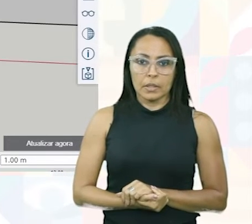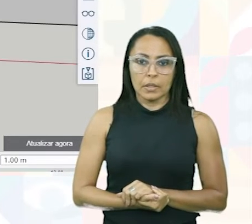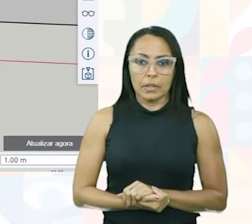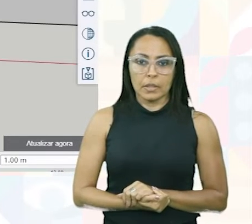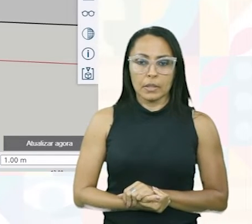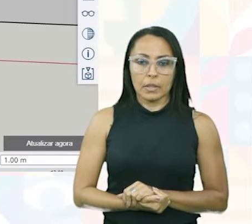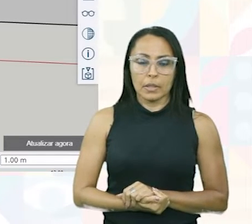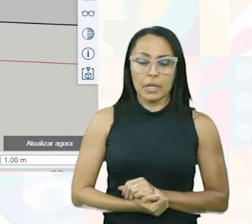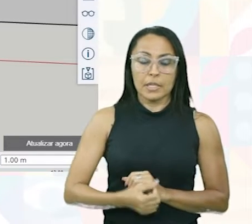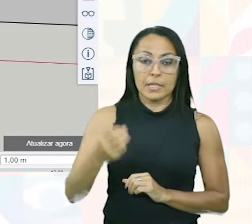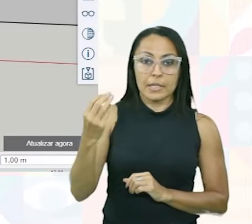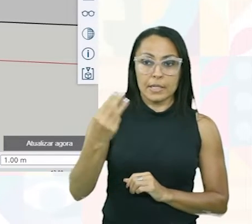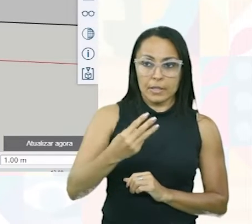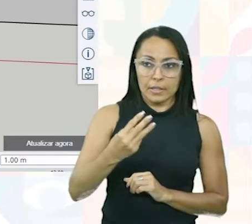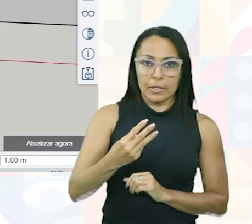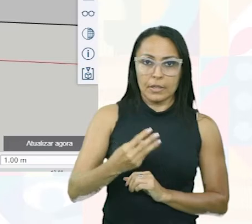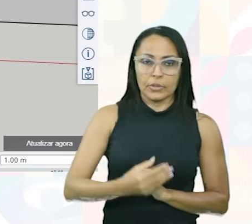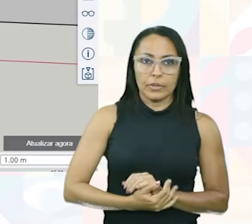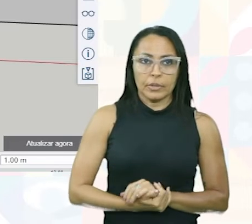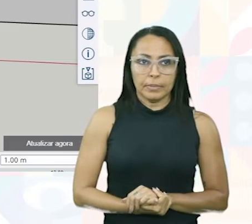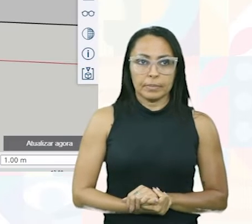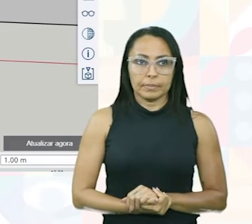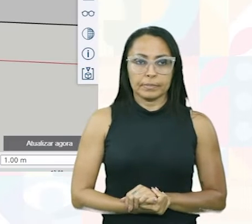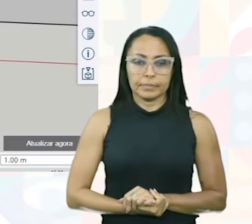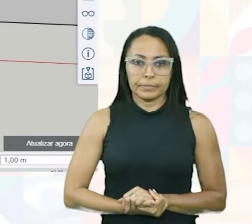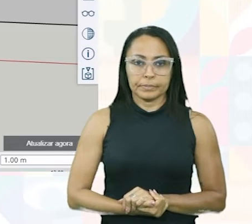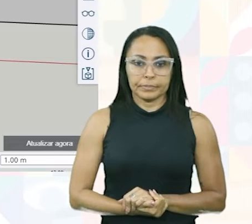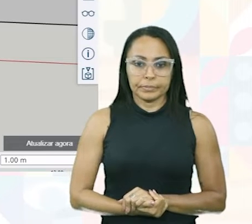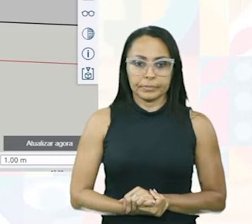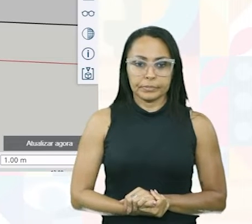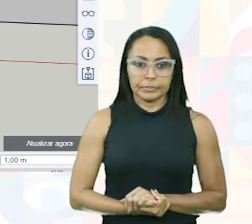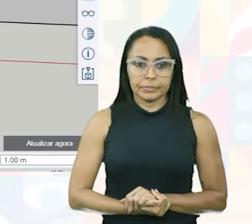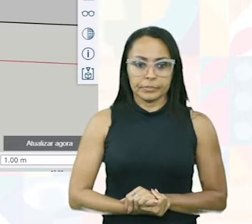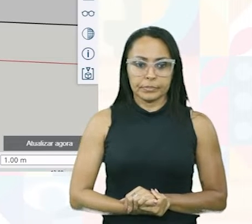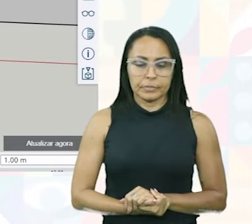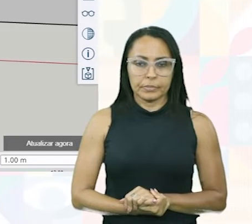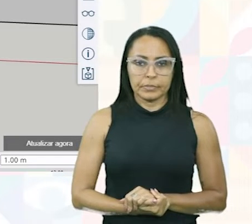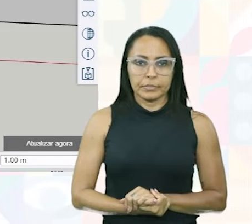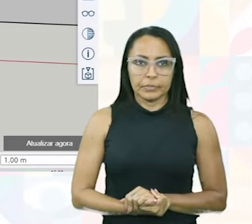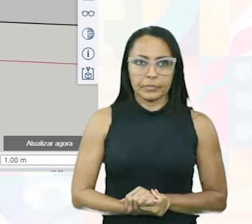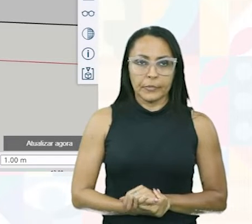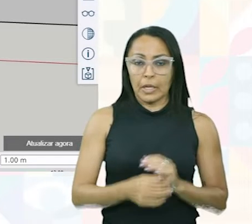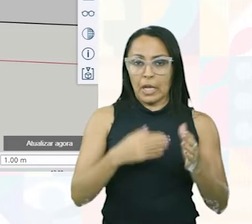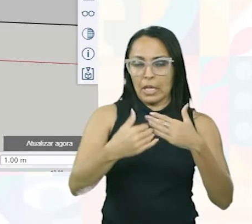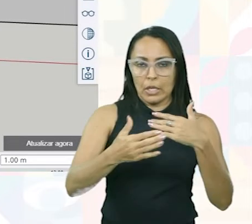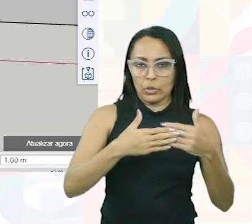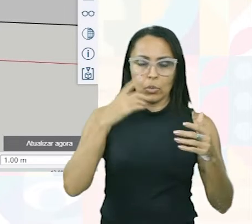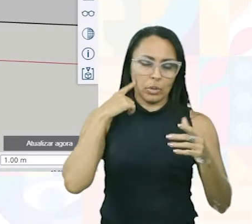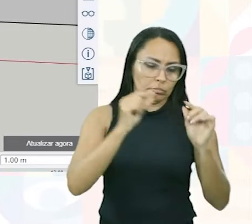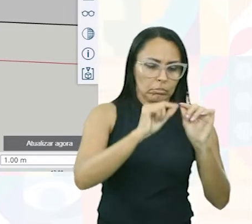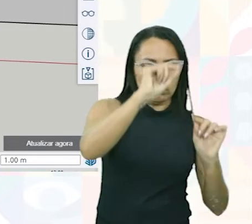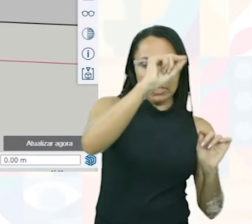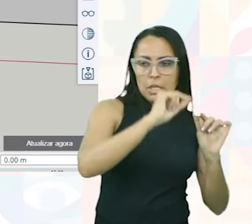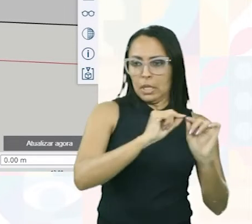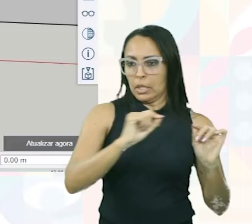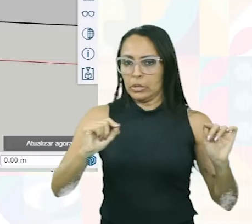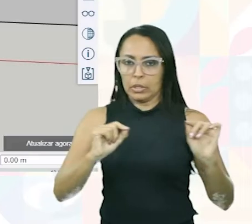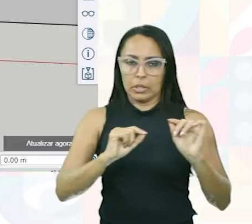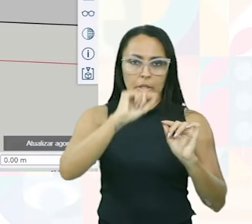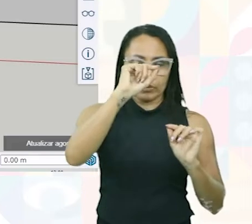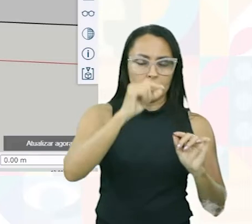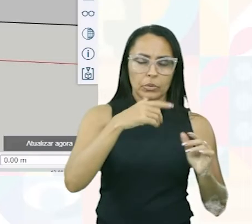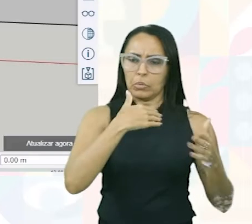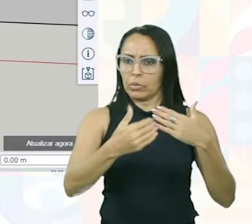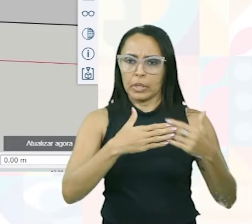3 arestas. Fiz essas 3 arestas, né, aleatórias, com medidas aleatórias.